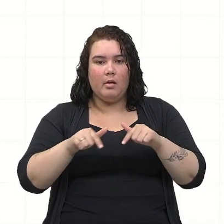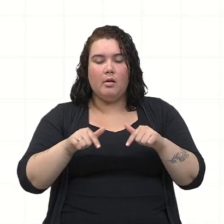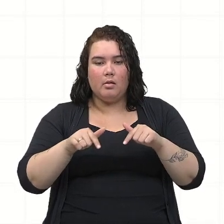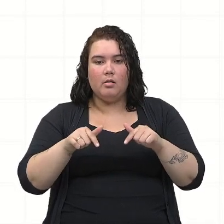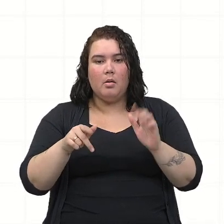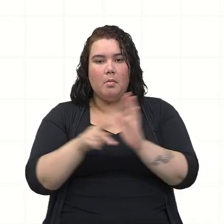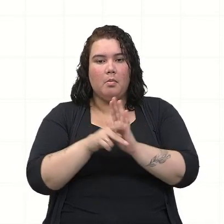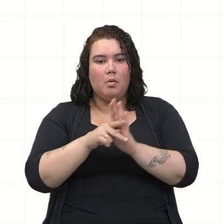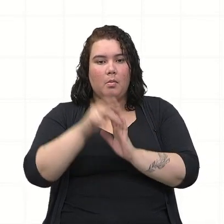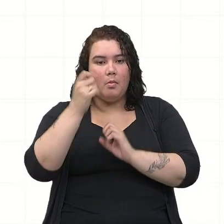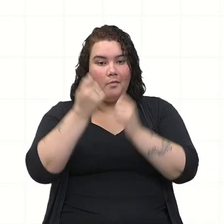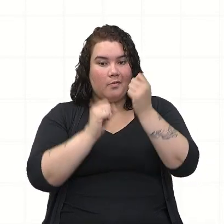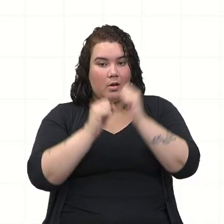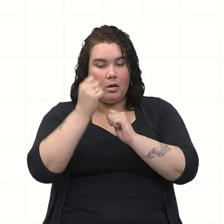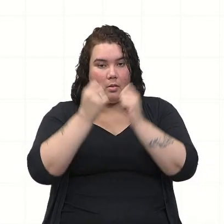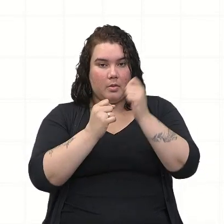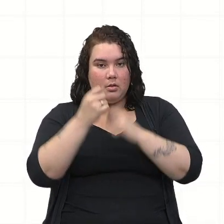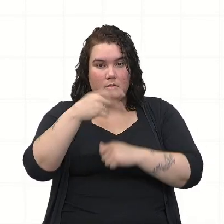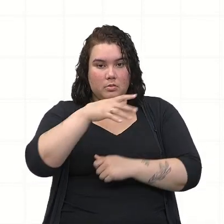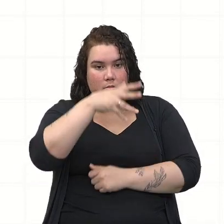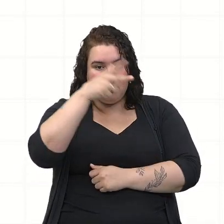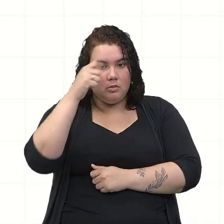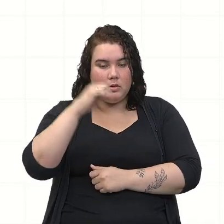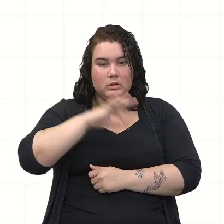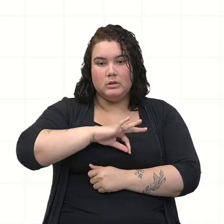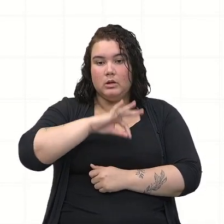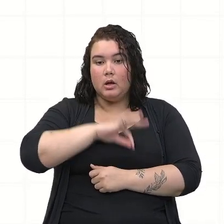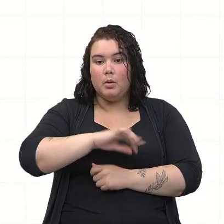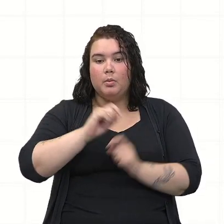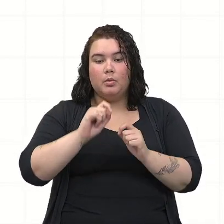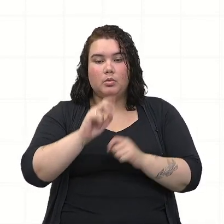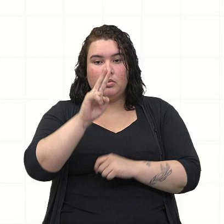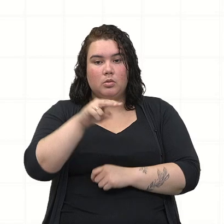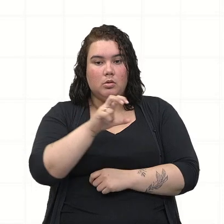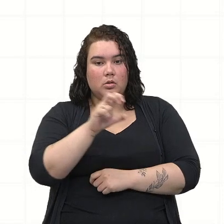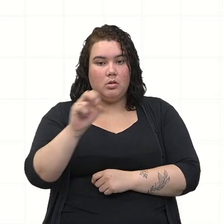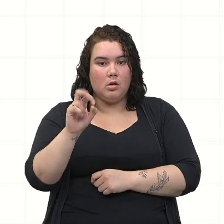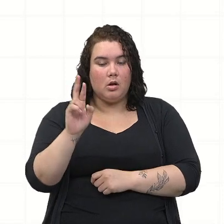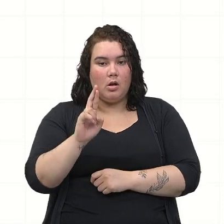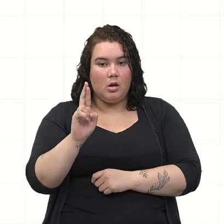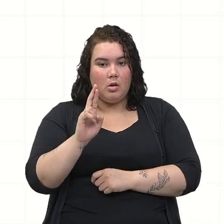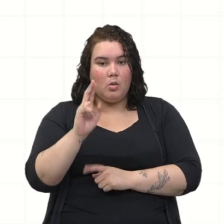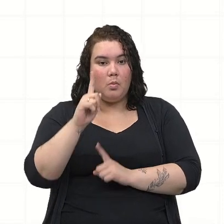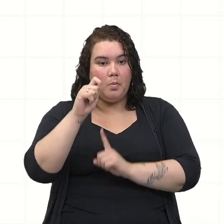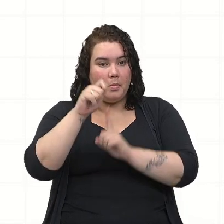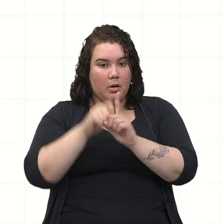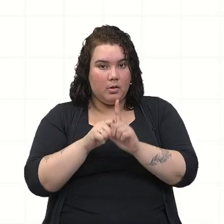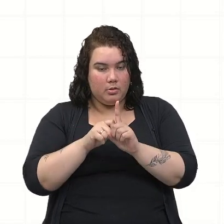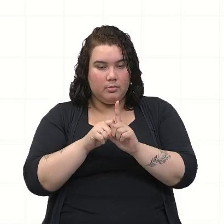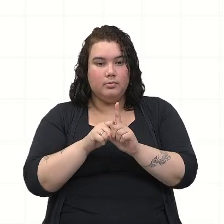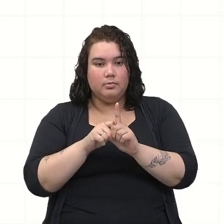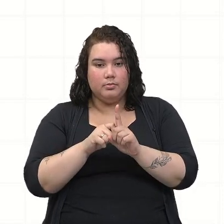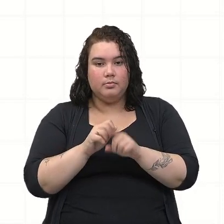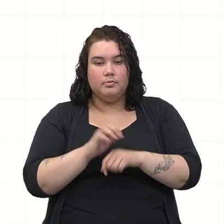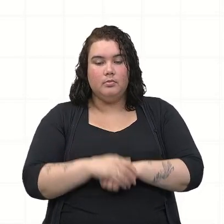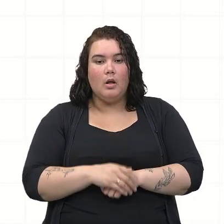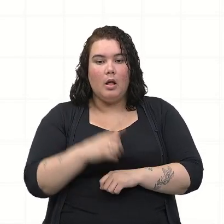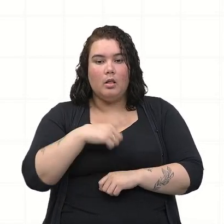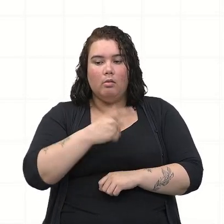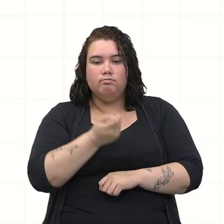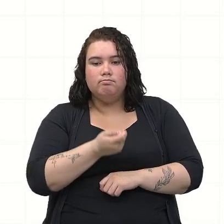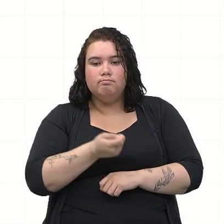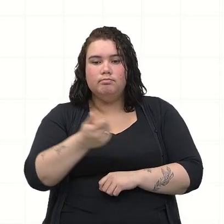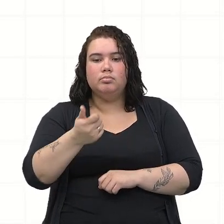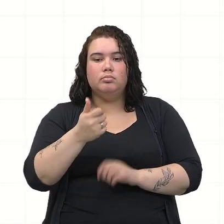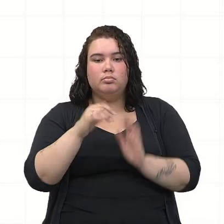polo industrial de Manaus recebe um salário de R$ 2.500 por mês e recebe um